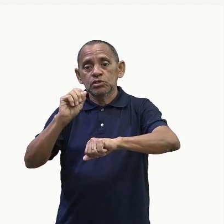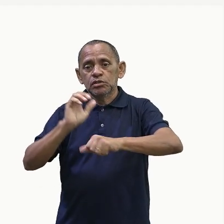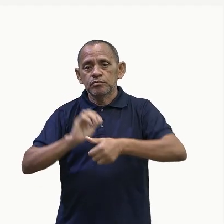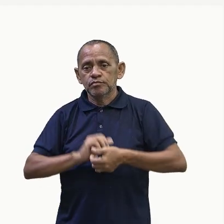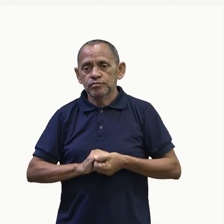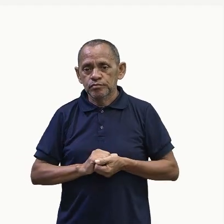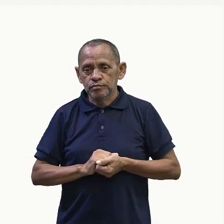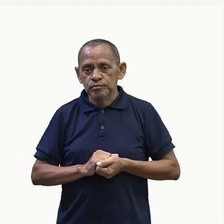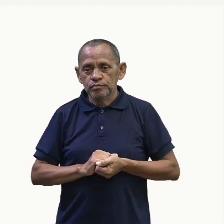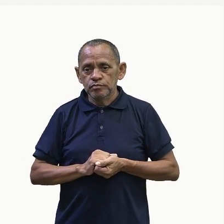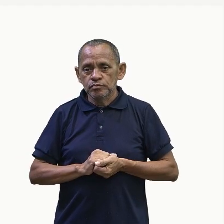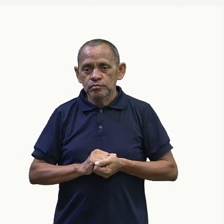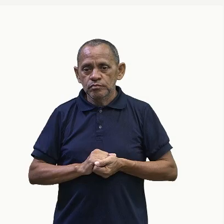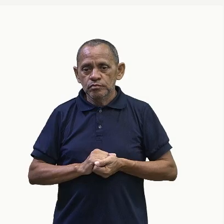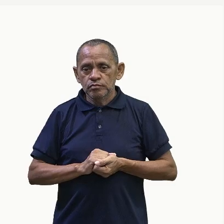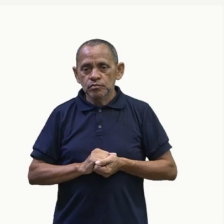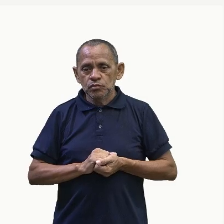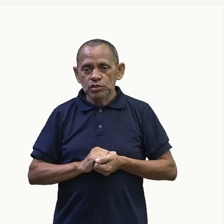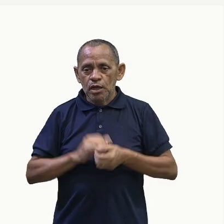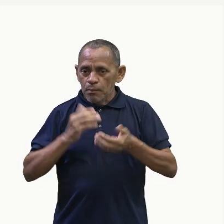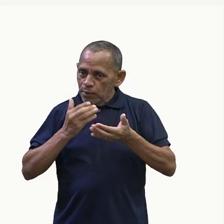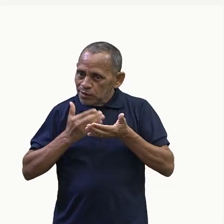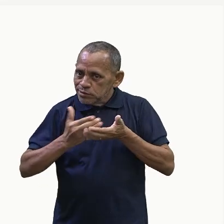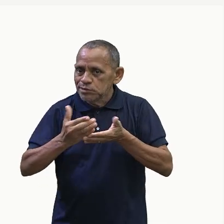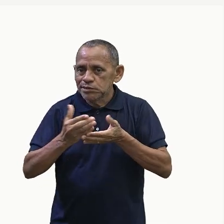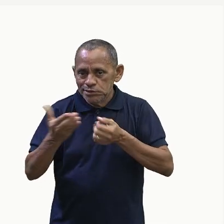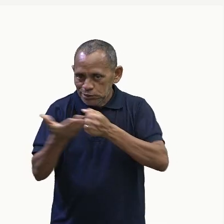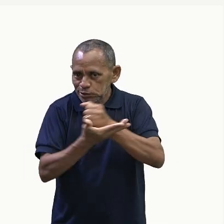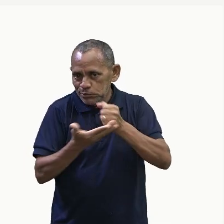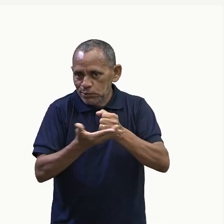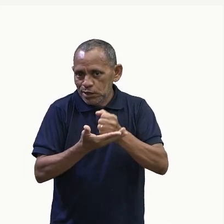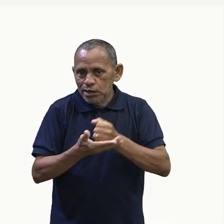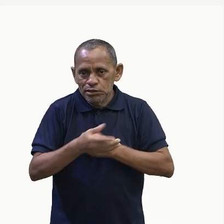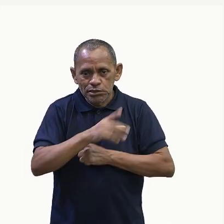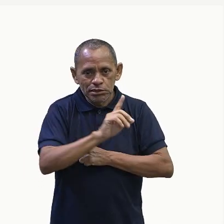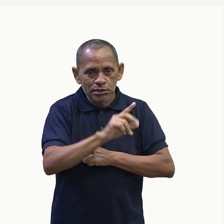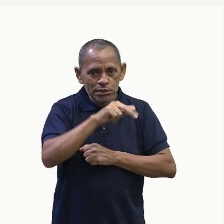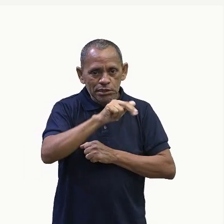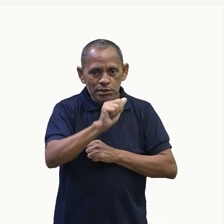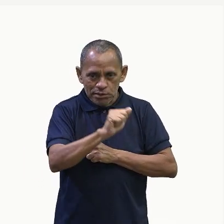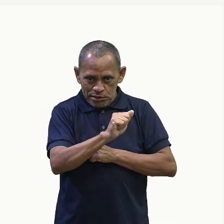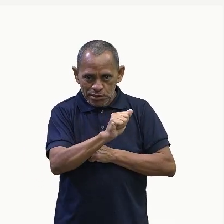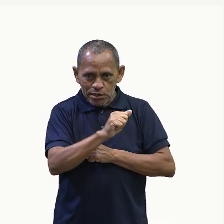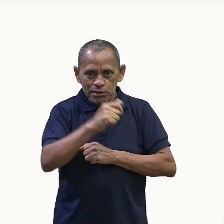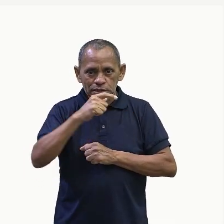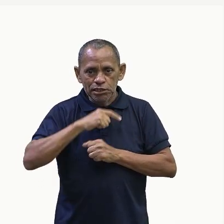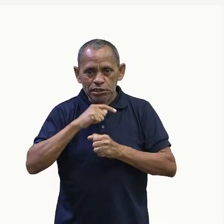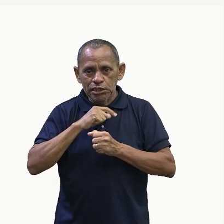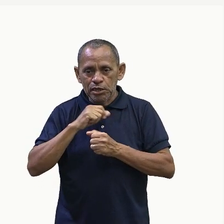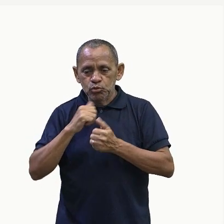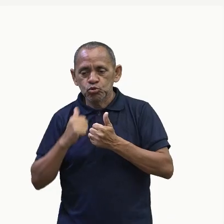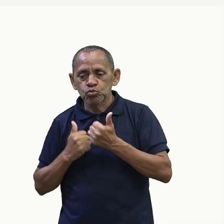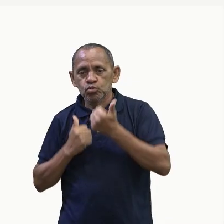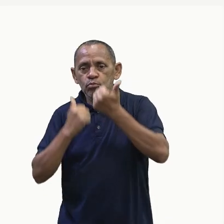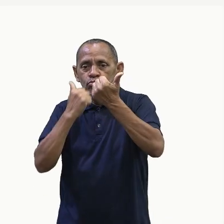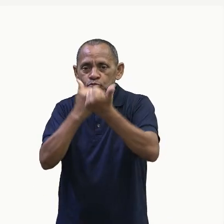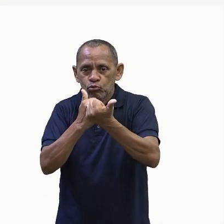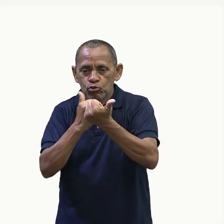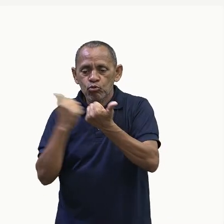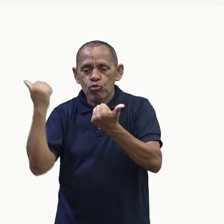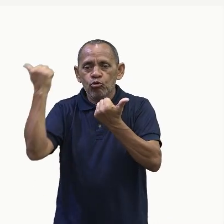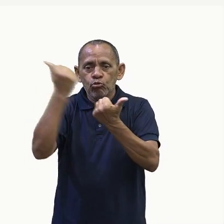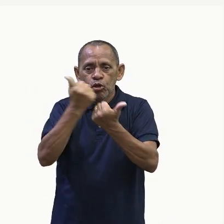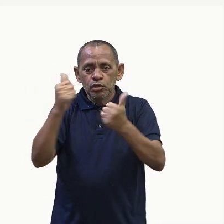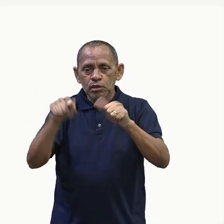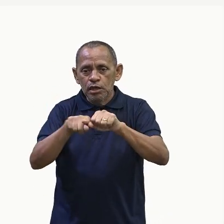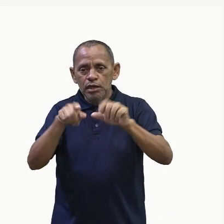a partir das bases nitrogenadas do DNA, é que nós vamos ter a substituição para que